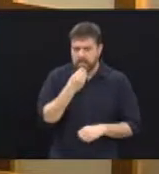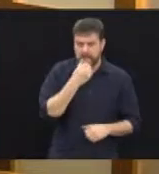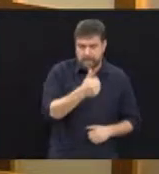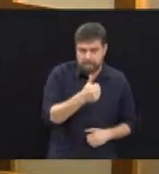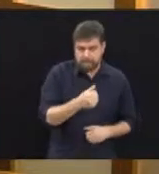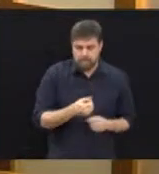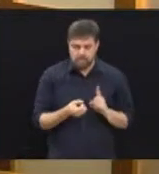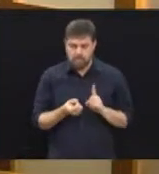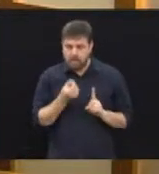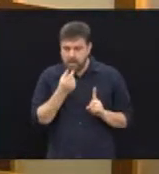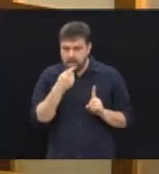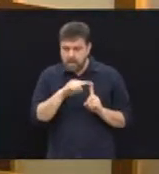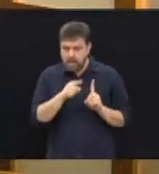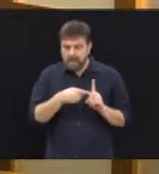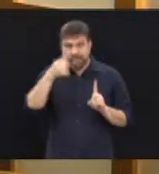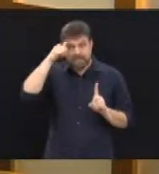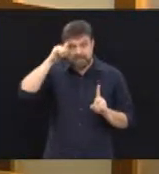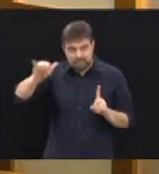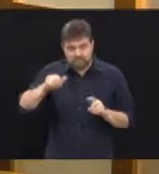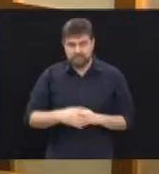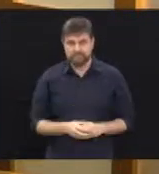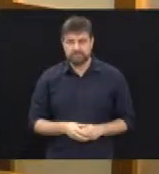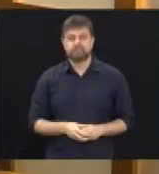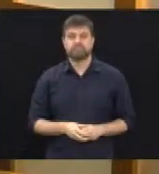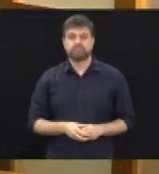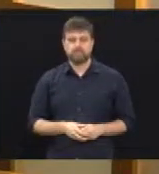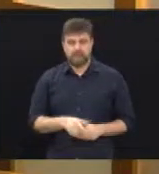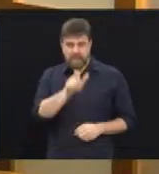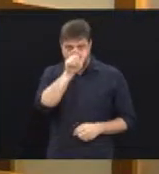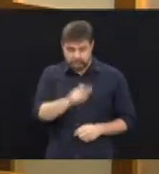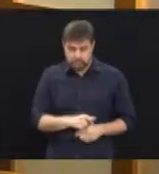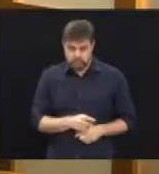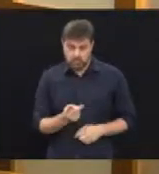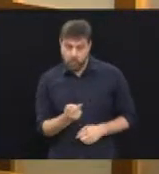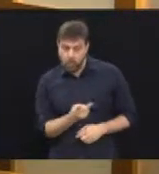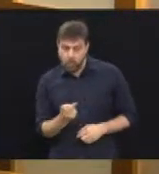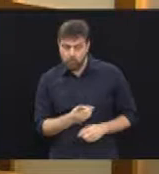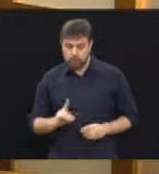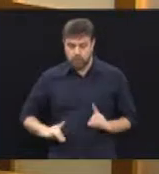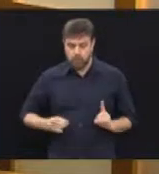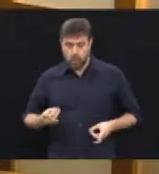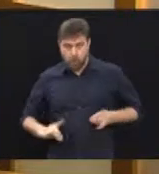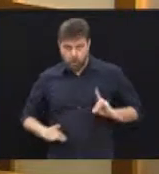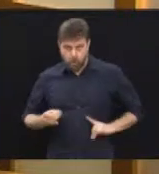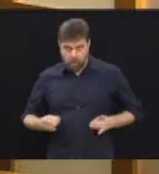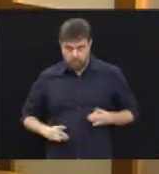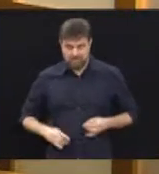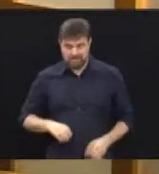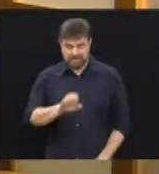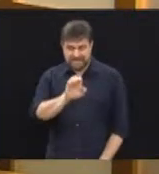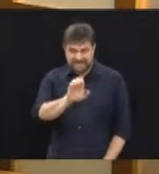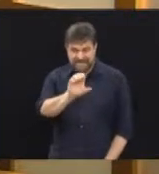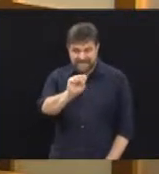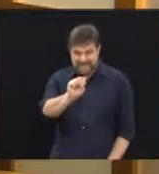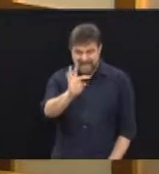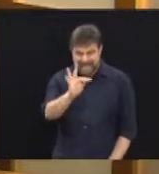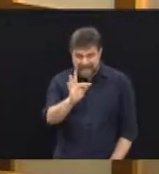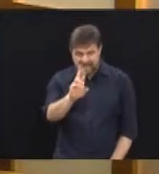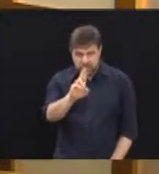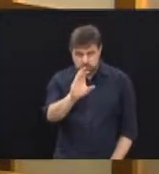do anticoncepcional é que no caso do anticoncepcional combinado, o estrogênio ele tem alguns